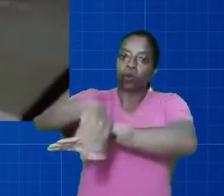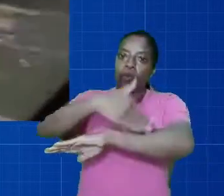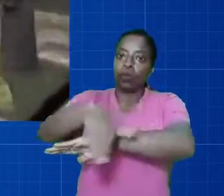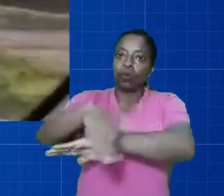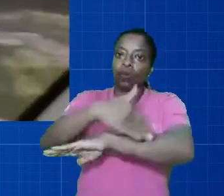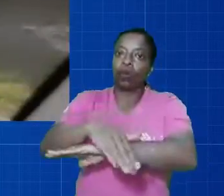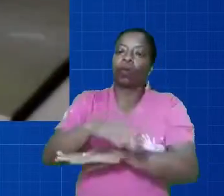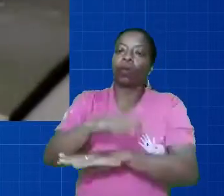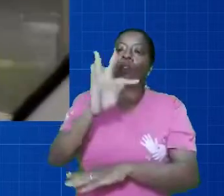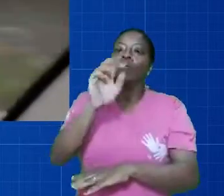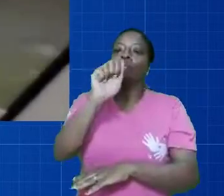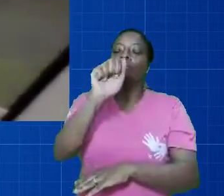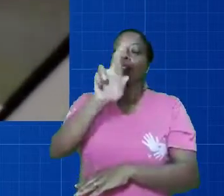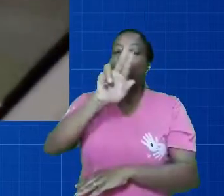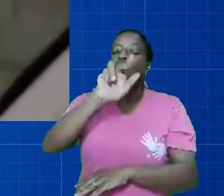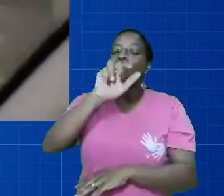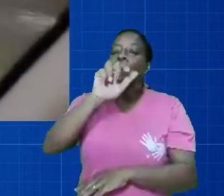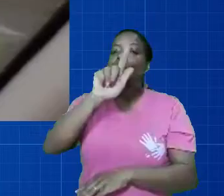com o tempo,